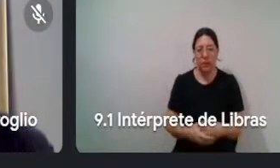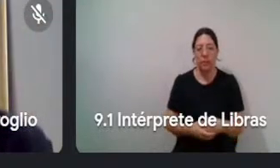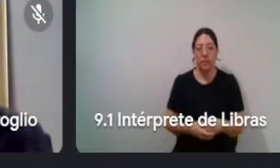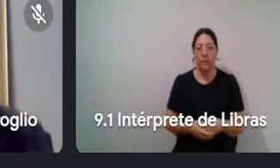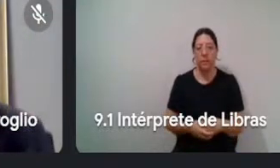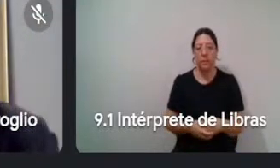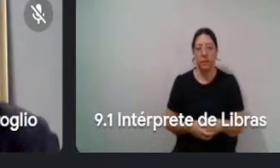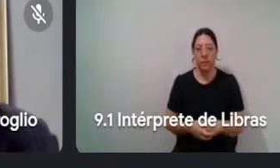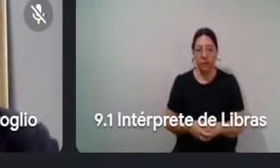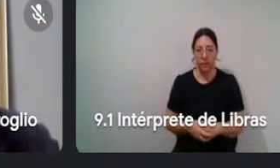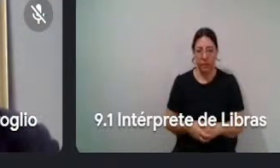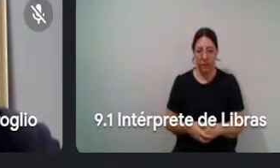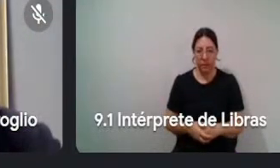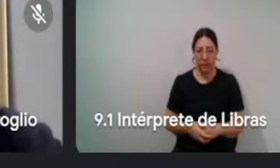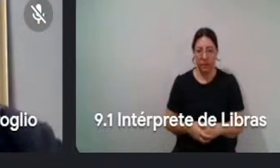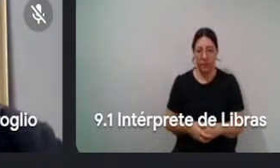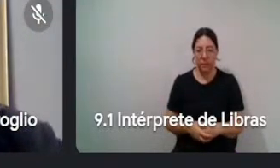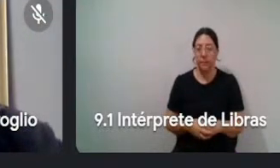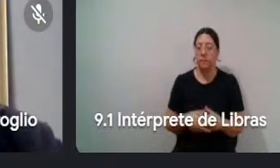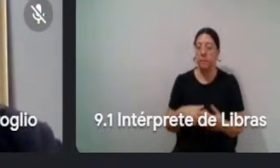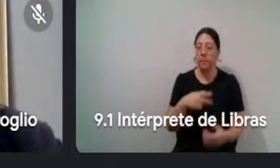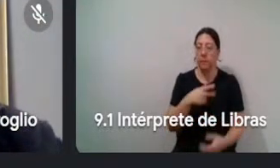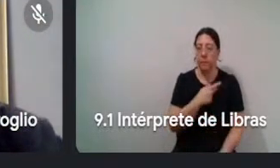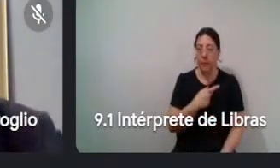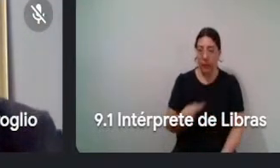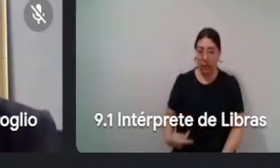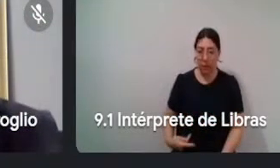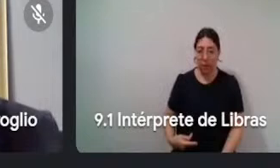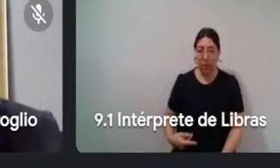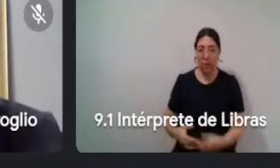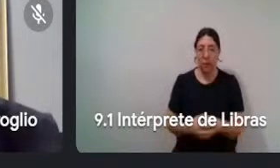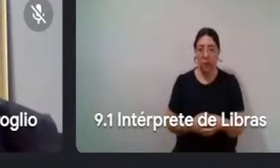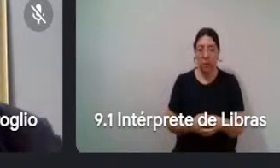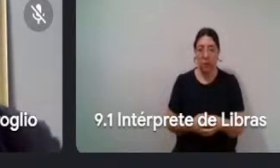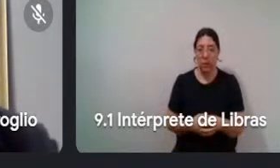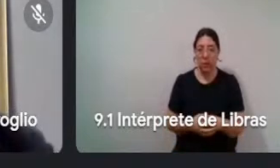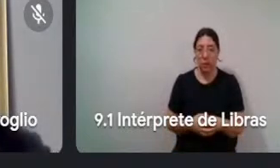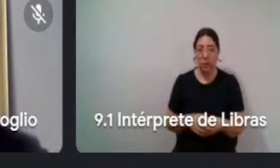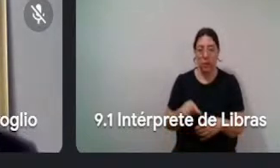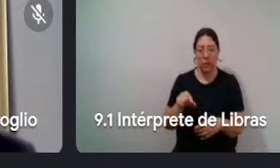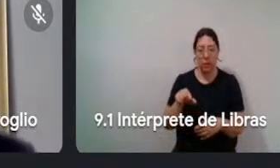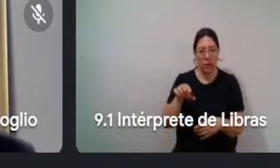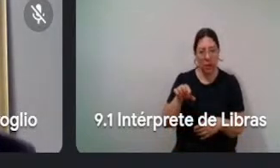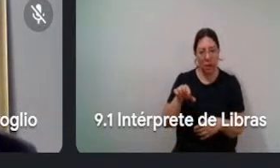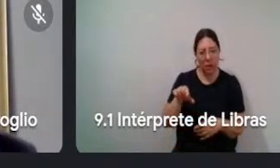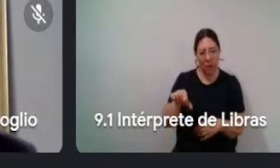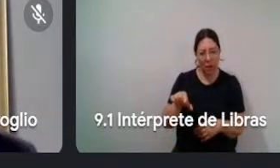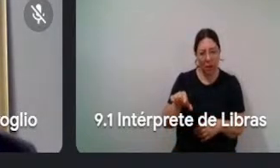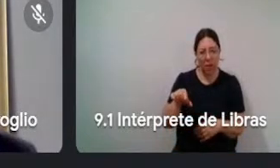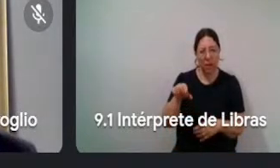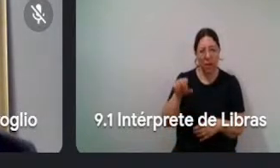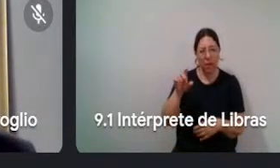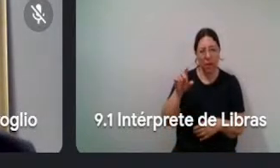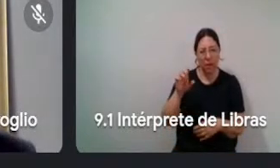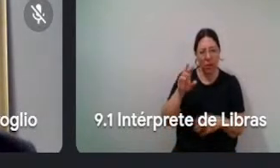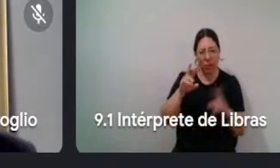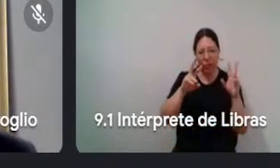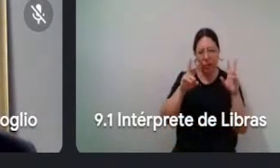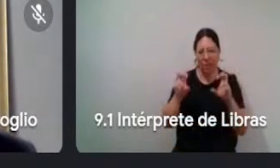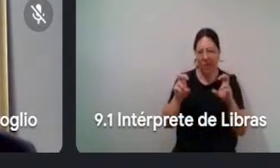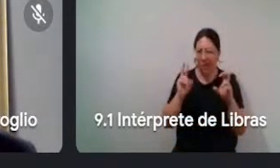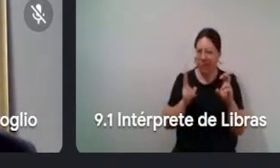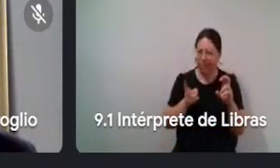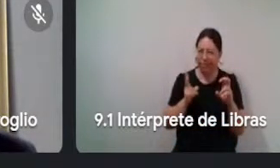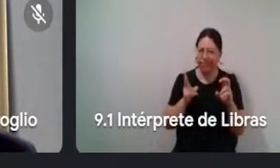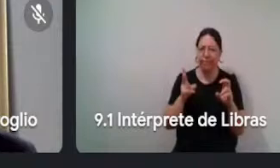Lima. Senhor presidente, nesse caso é um tema já bastante visto e aqui